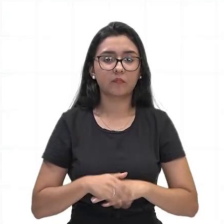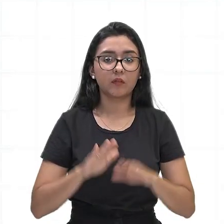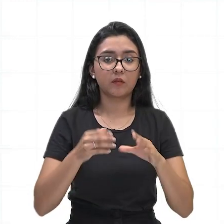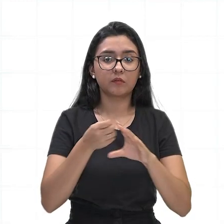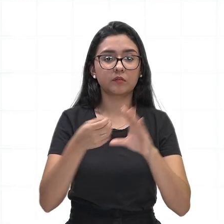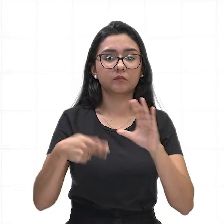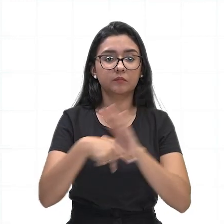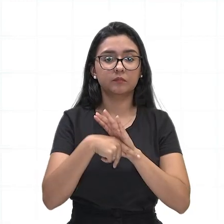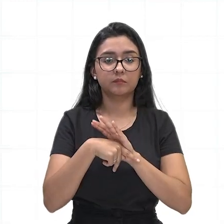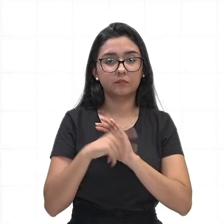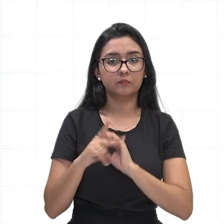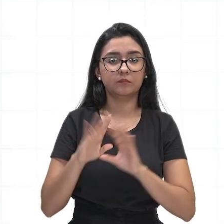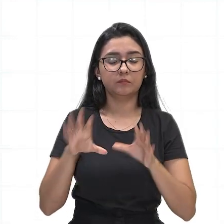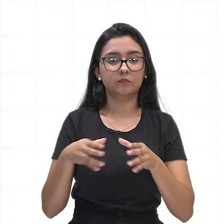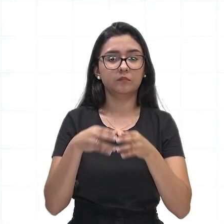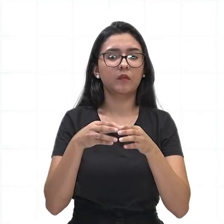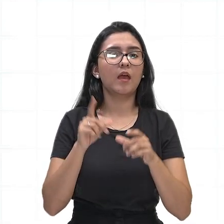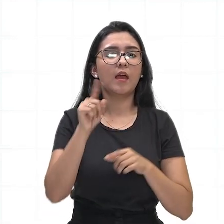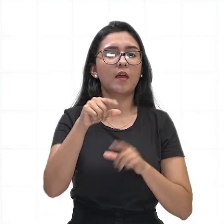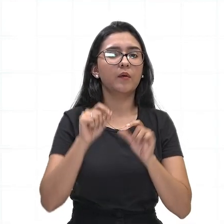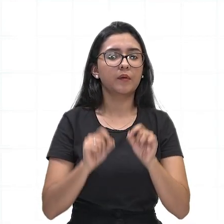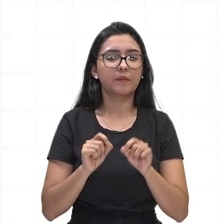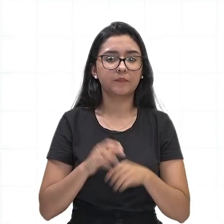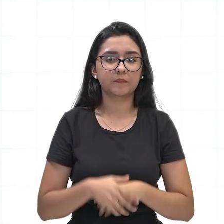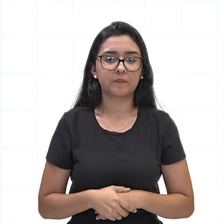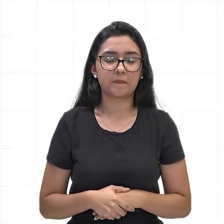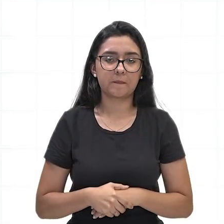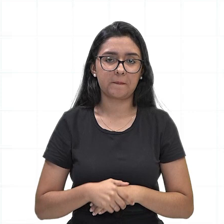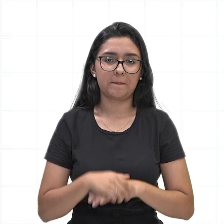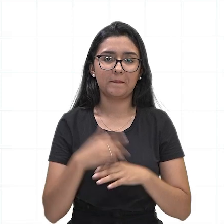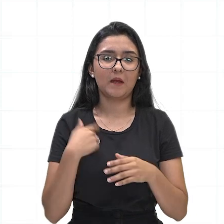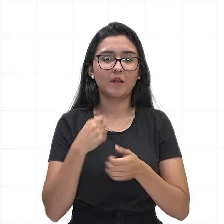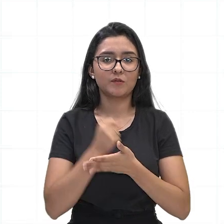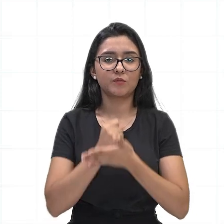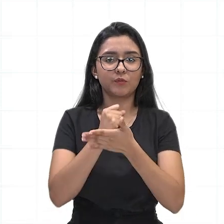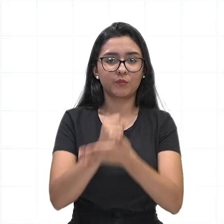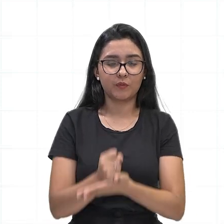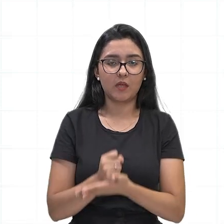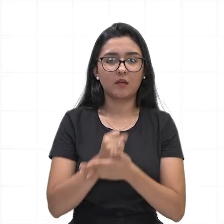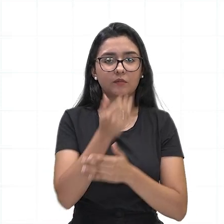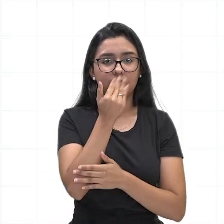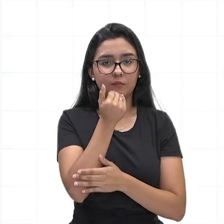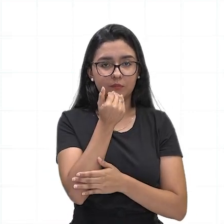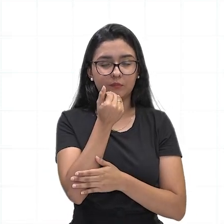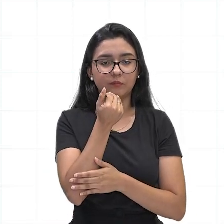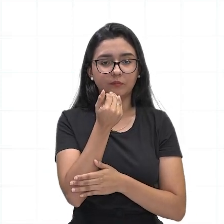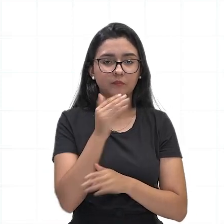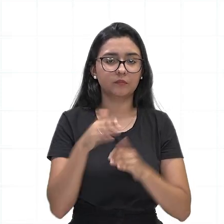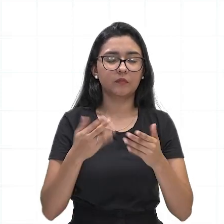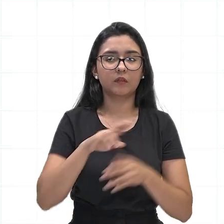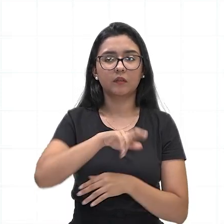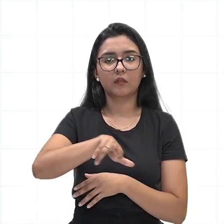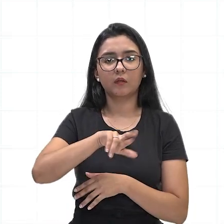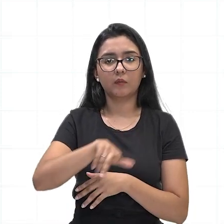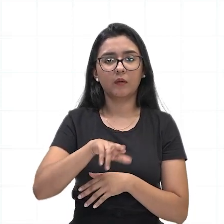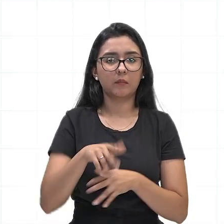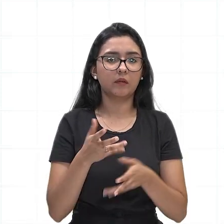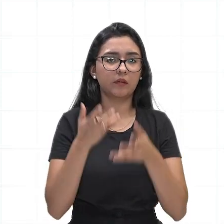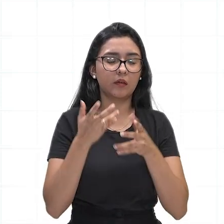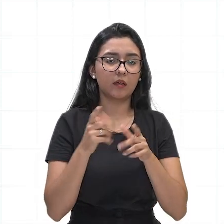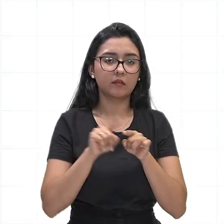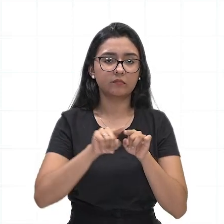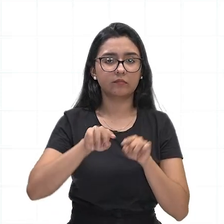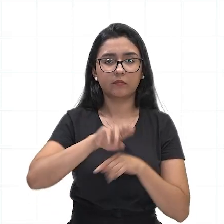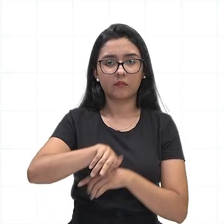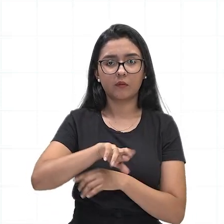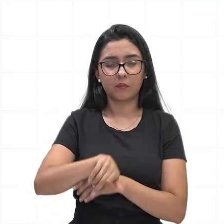essa característica, ela é um mecanismo de captura de outros animais para a sua alimentação. Então, não é que ele faça por mal,